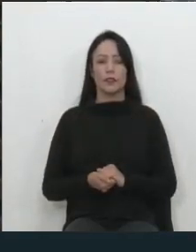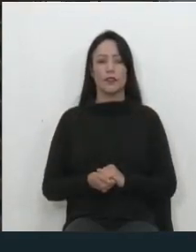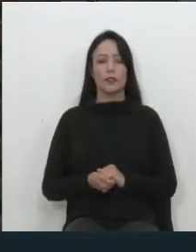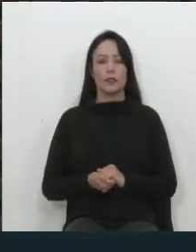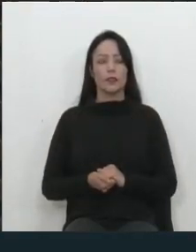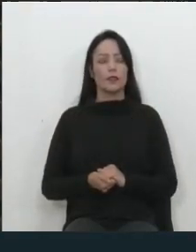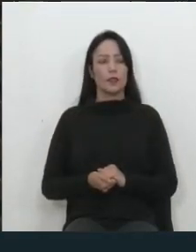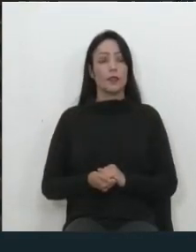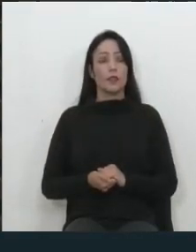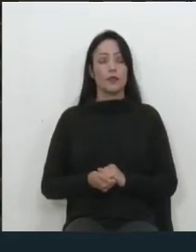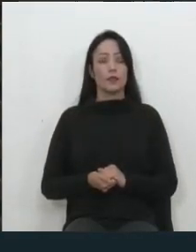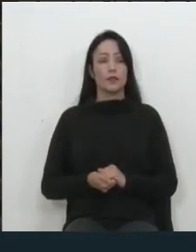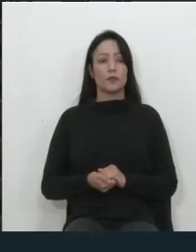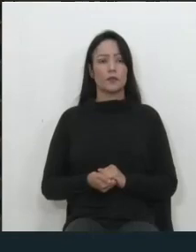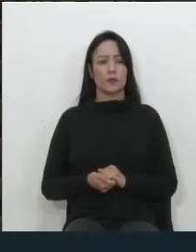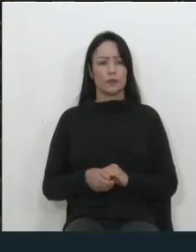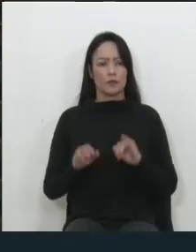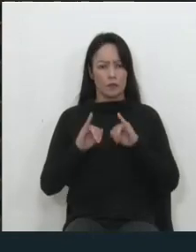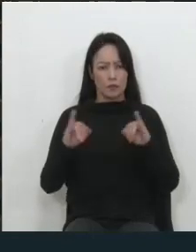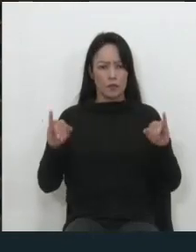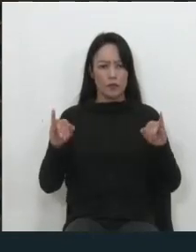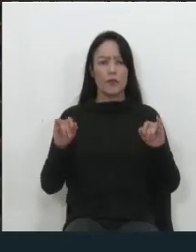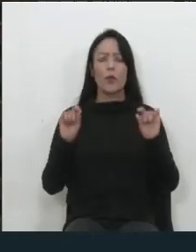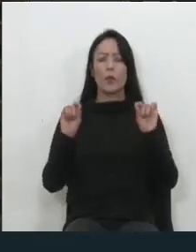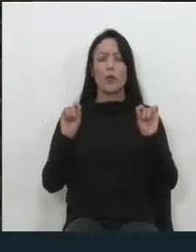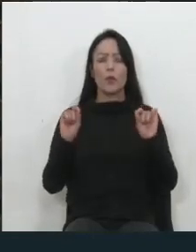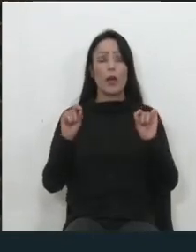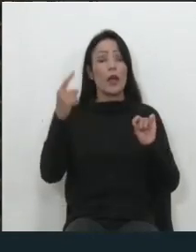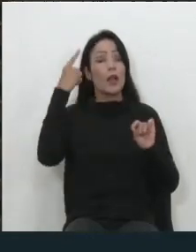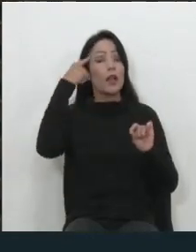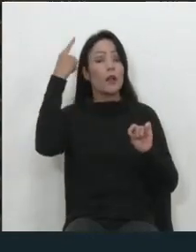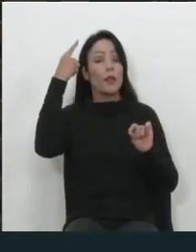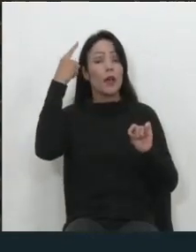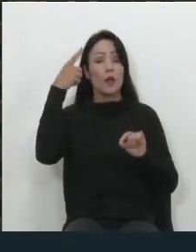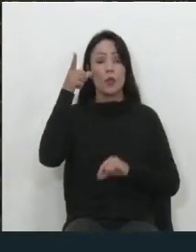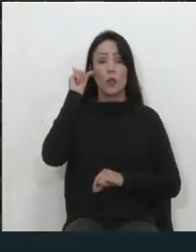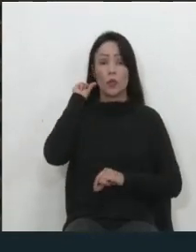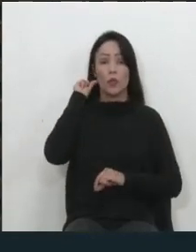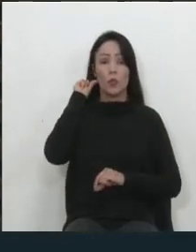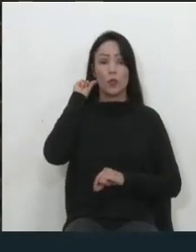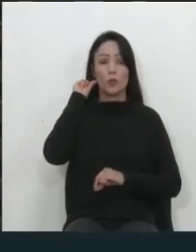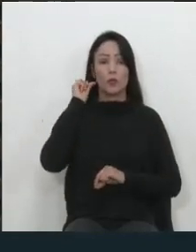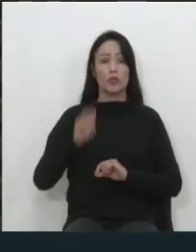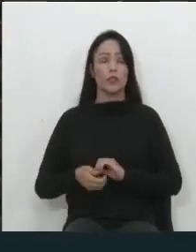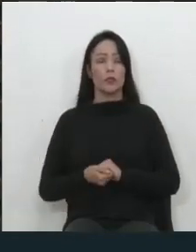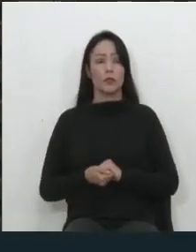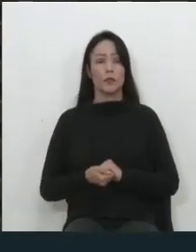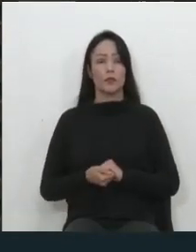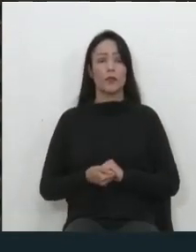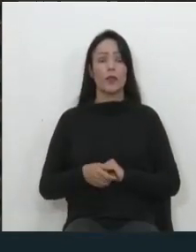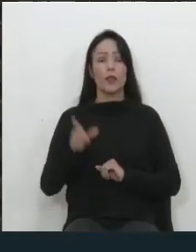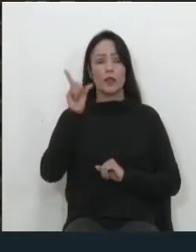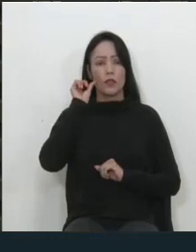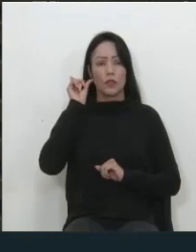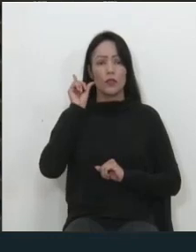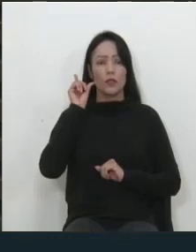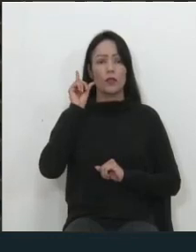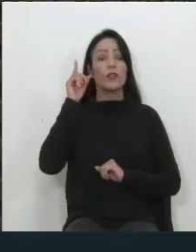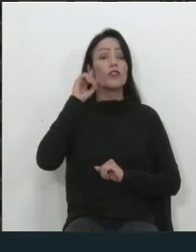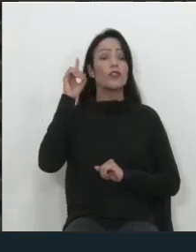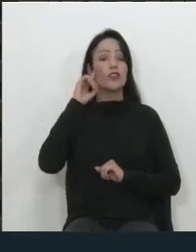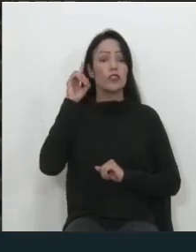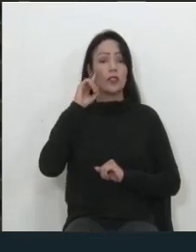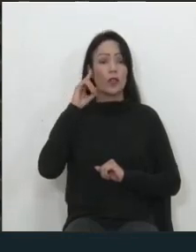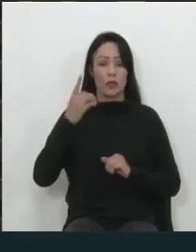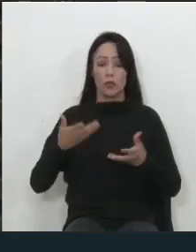eu queria referenciar e lembrar o dia de ontem. Dia Mundial do Orgulho